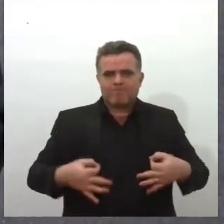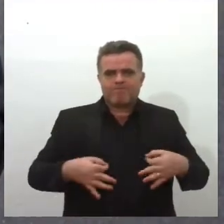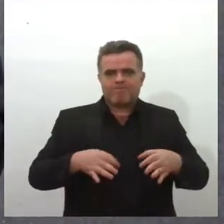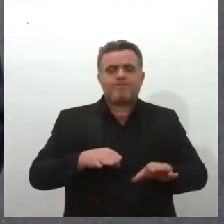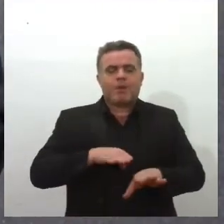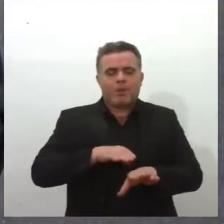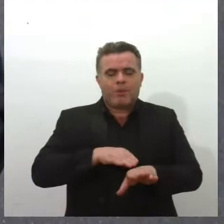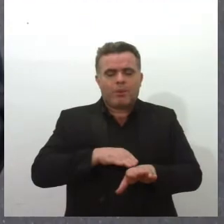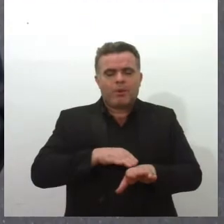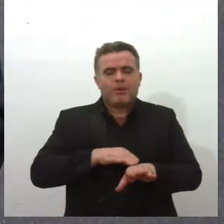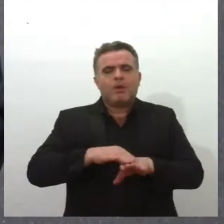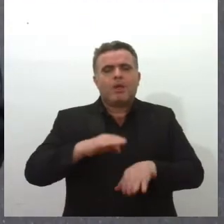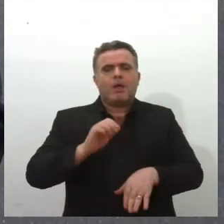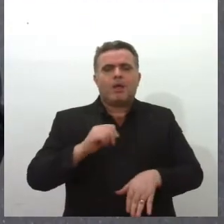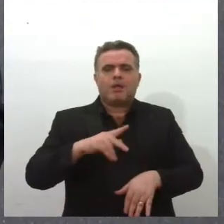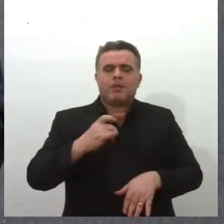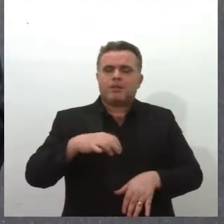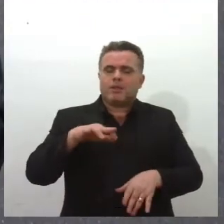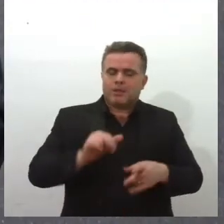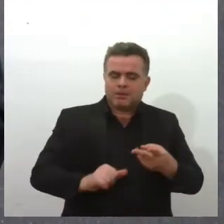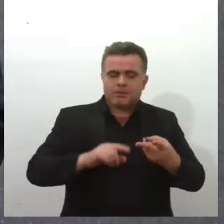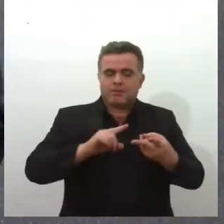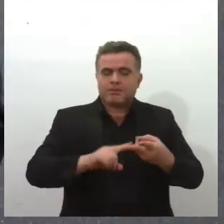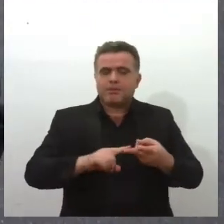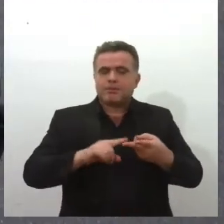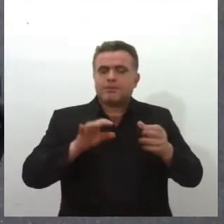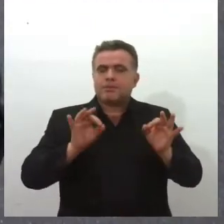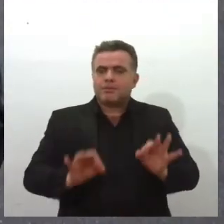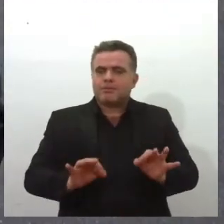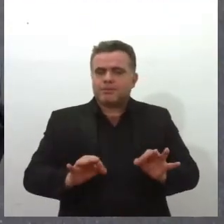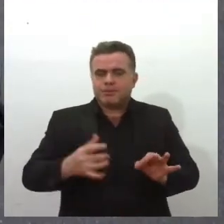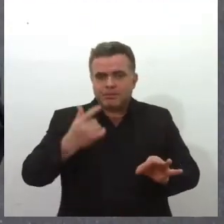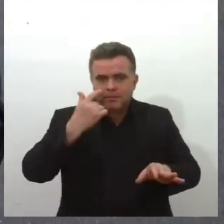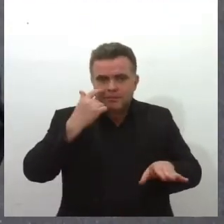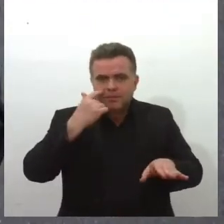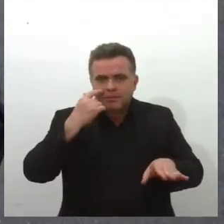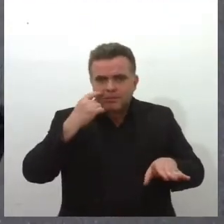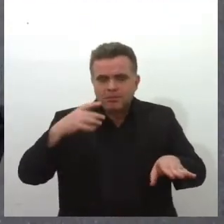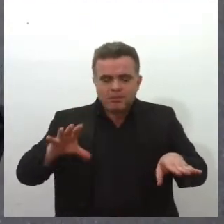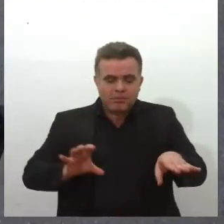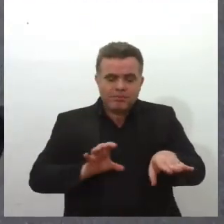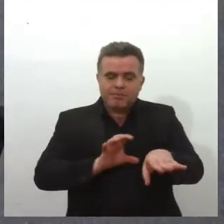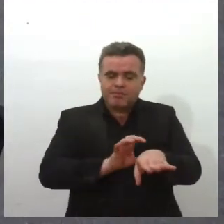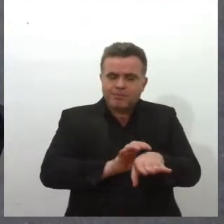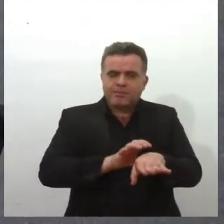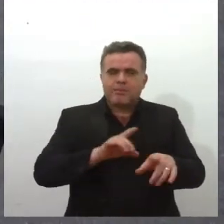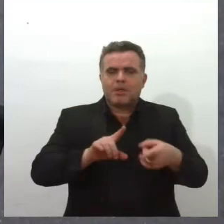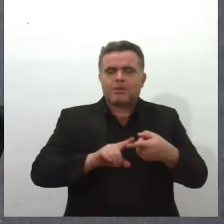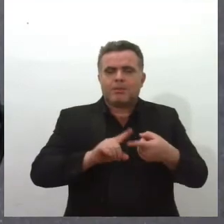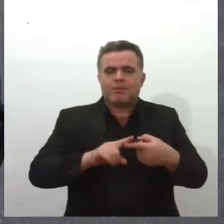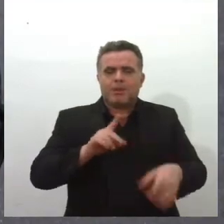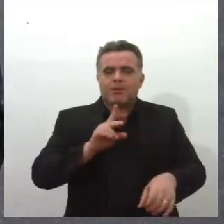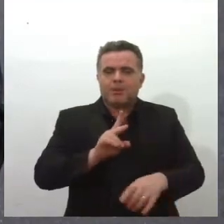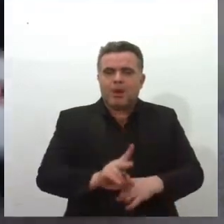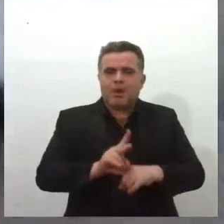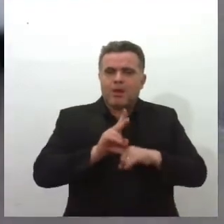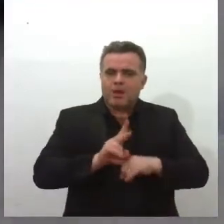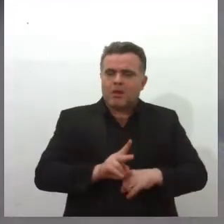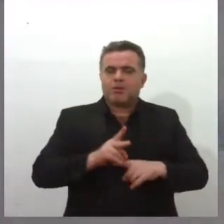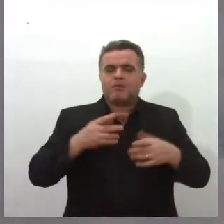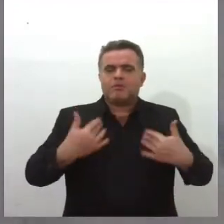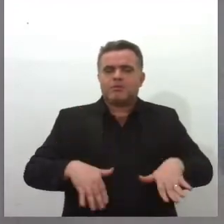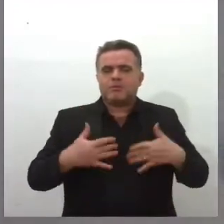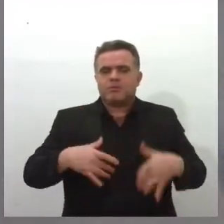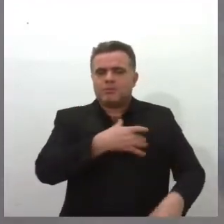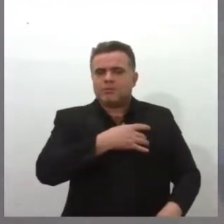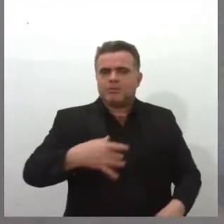balanceado, se os pneus estão calibrados. Não esquecer também do pneu step. Verificar o limpador de para-brisas, utilização do cinto de segurança para os